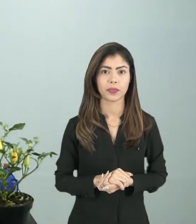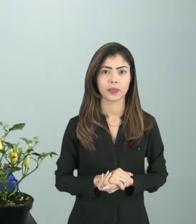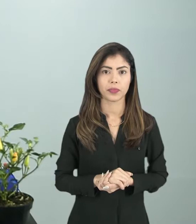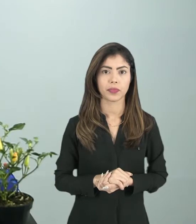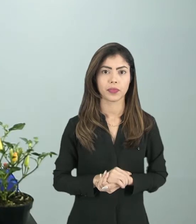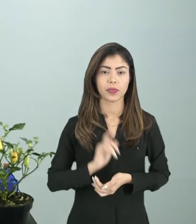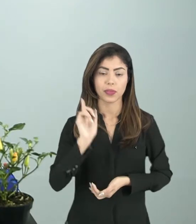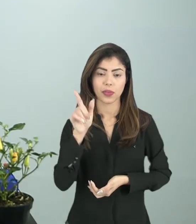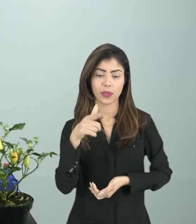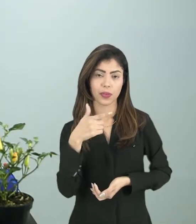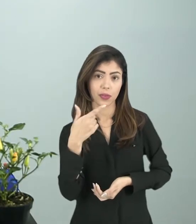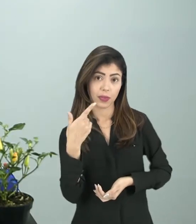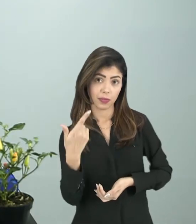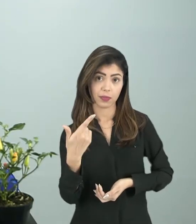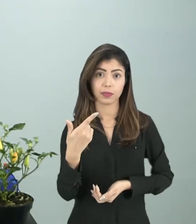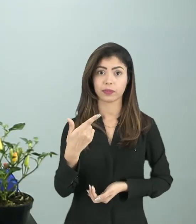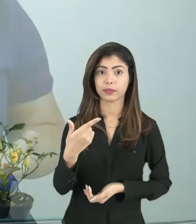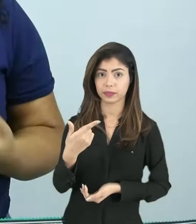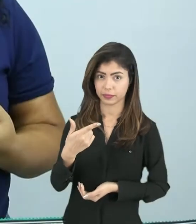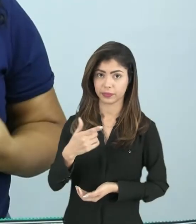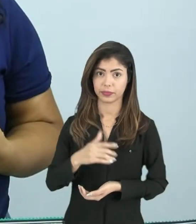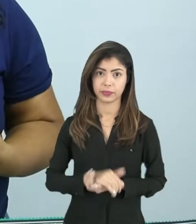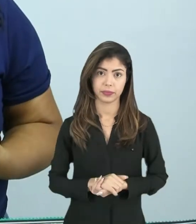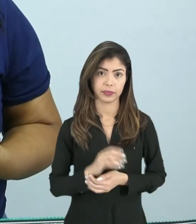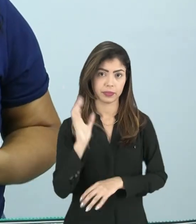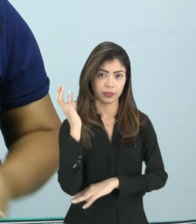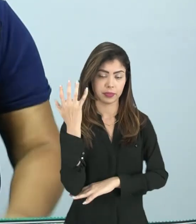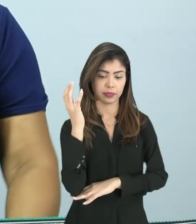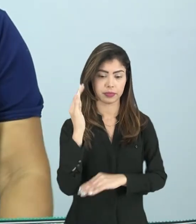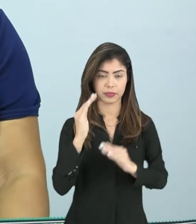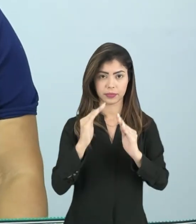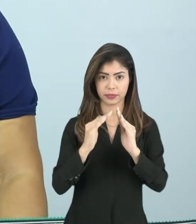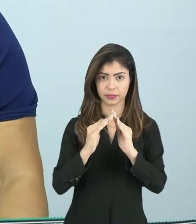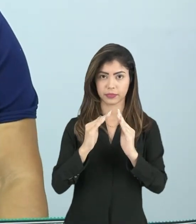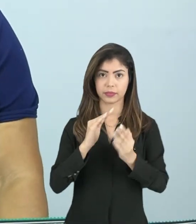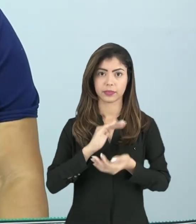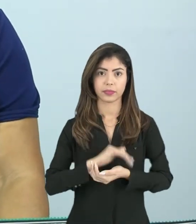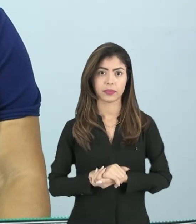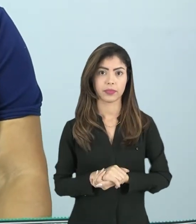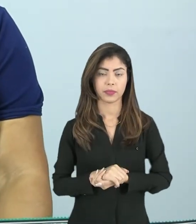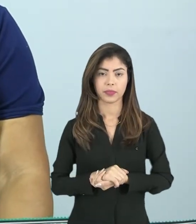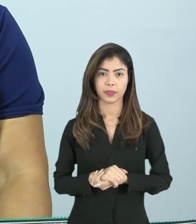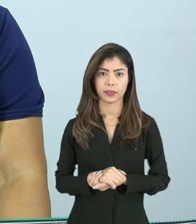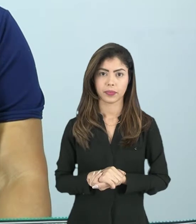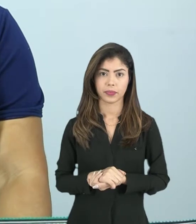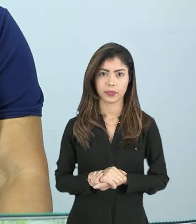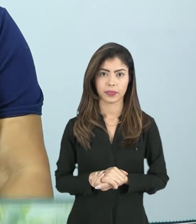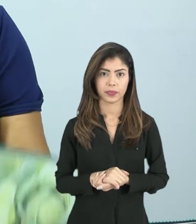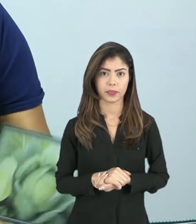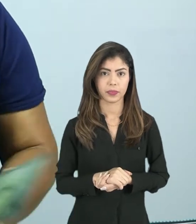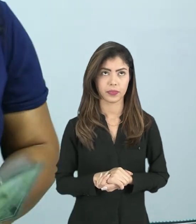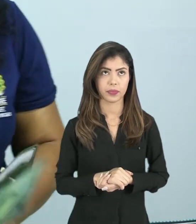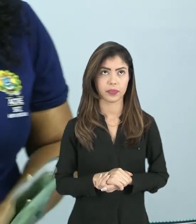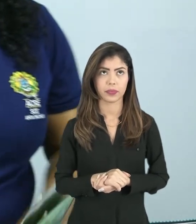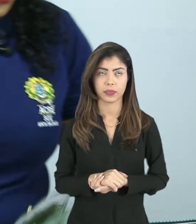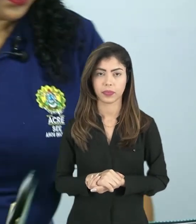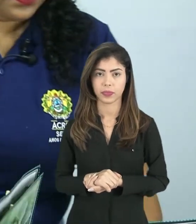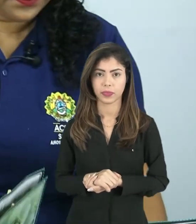vamos para outra planta cultivada em casa. Vou retirar rapidinho.